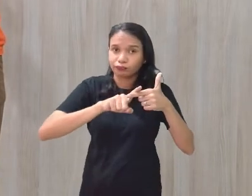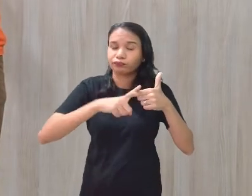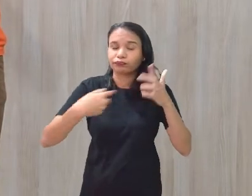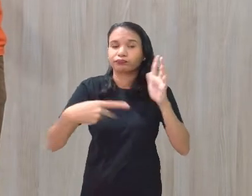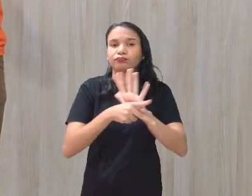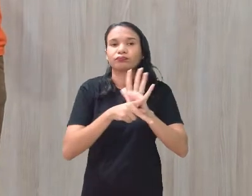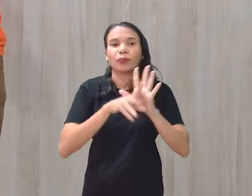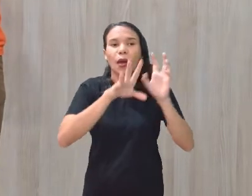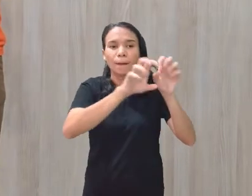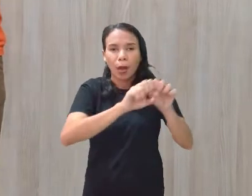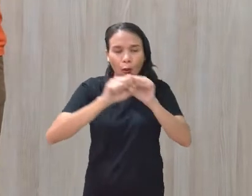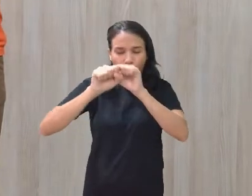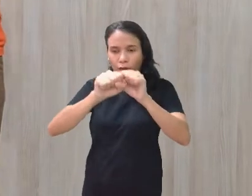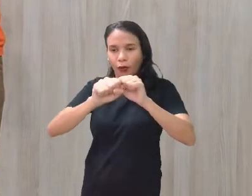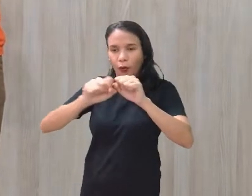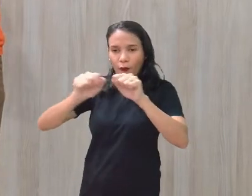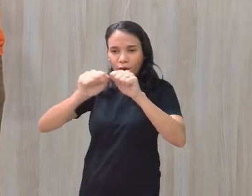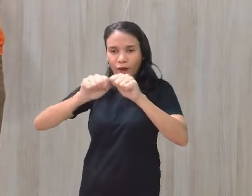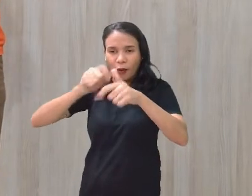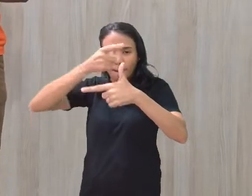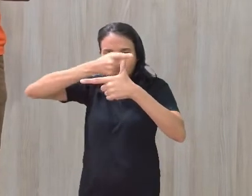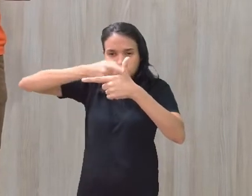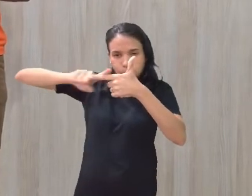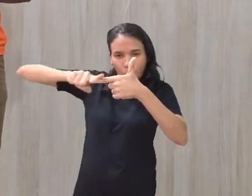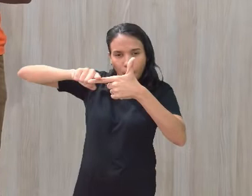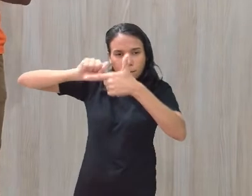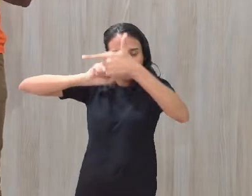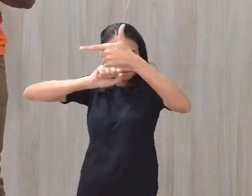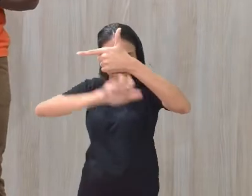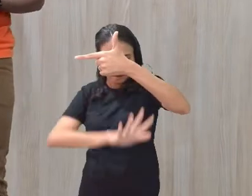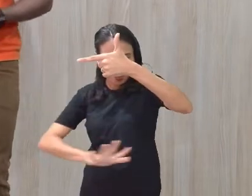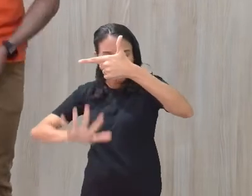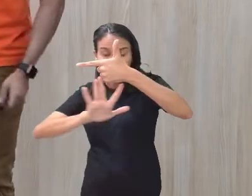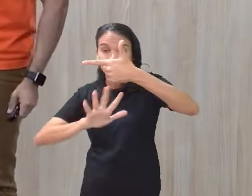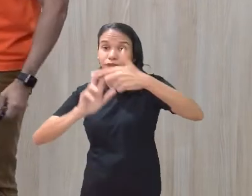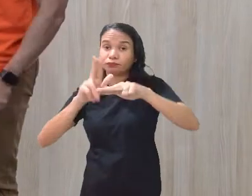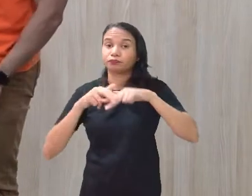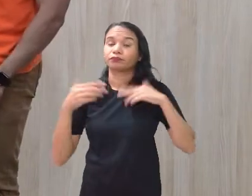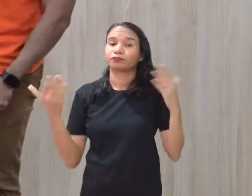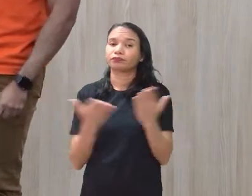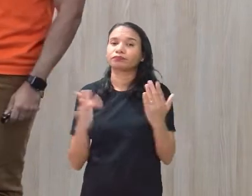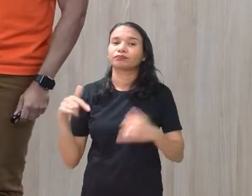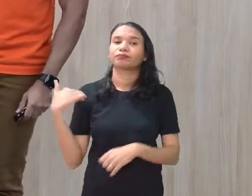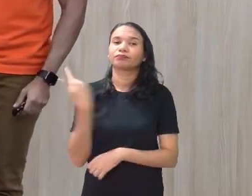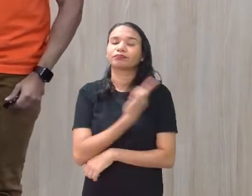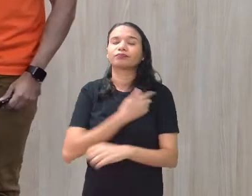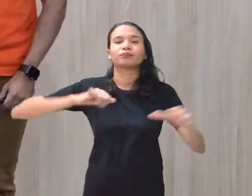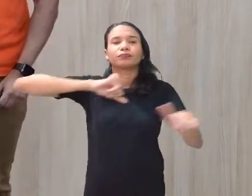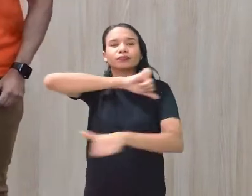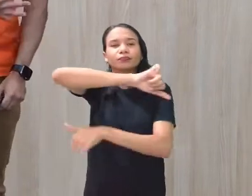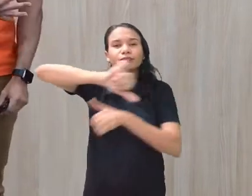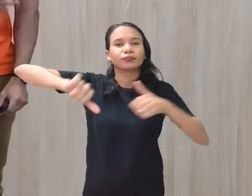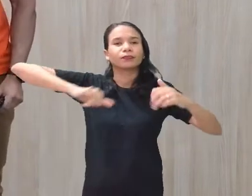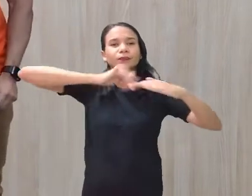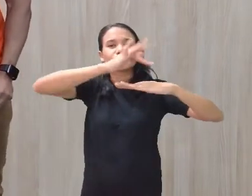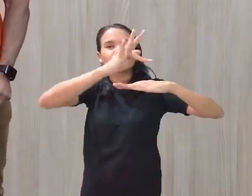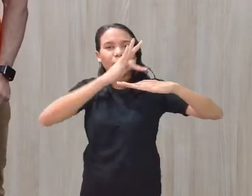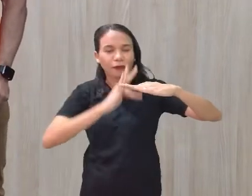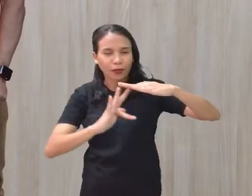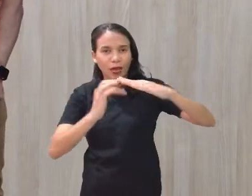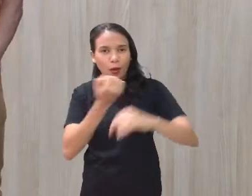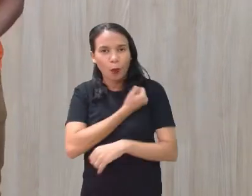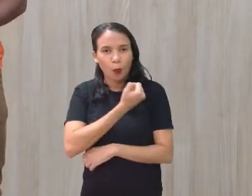Pegamos o valor, montamos lá a conta e dividimos. Agora, a gente está transformando uma fração em um